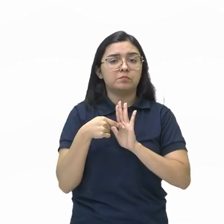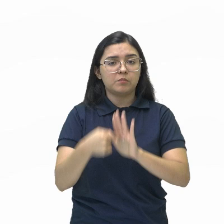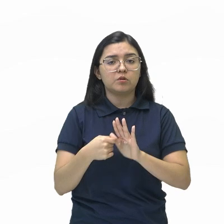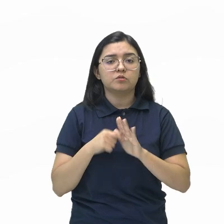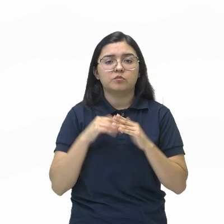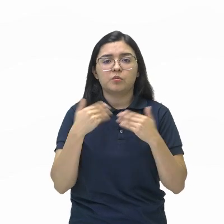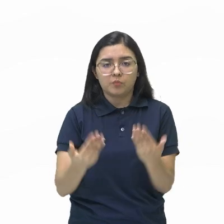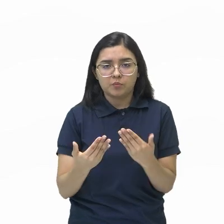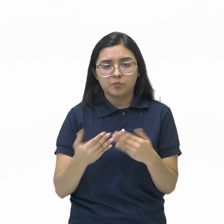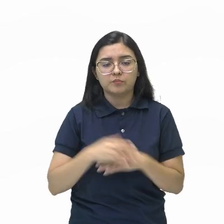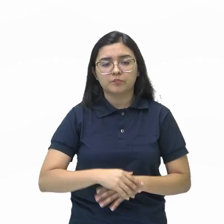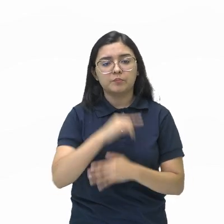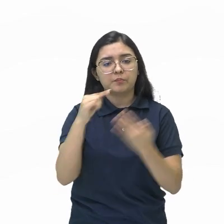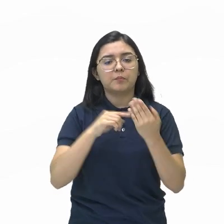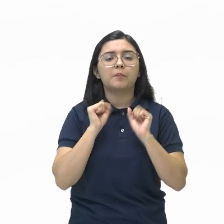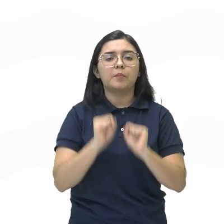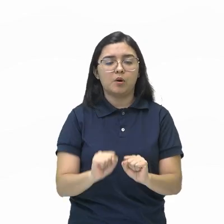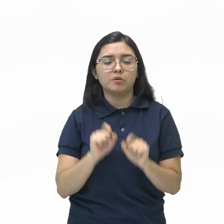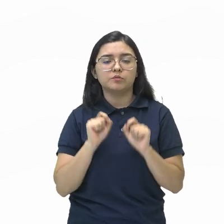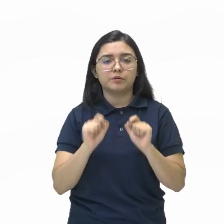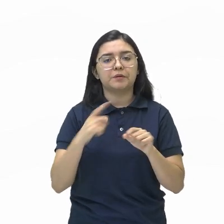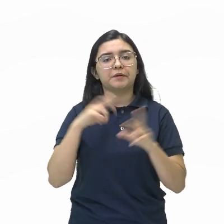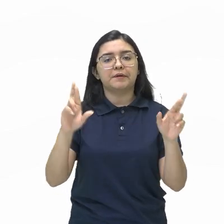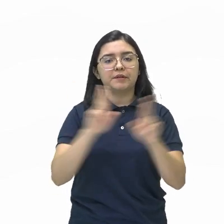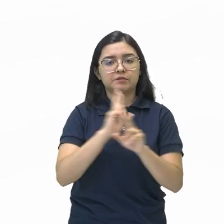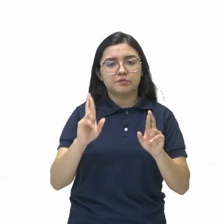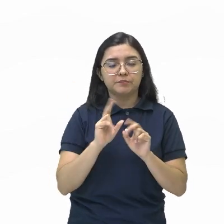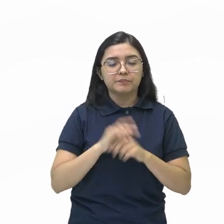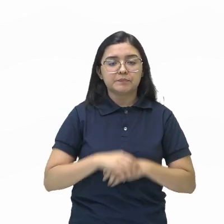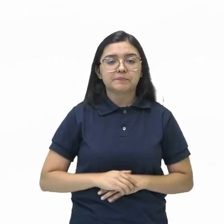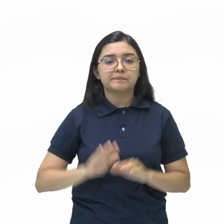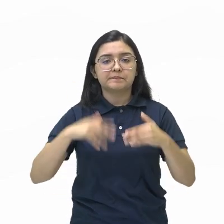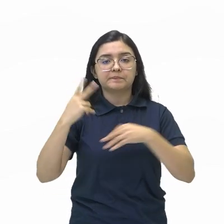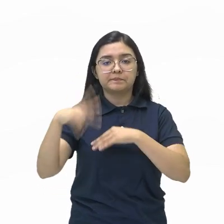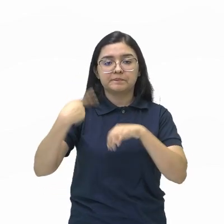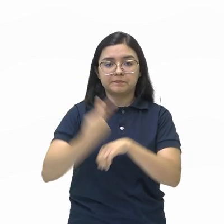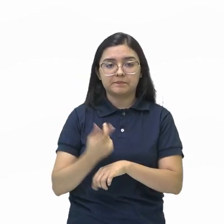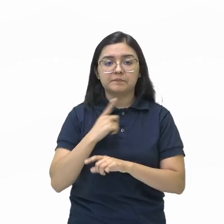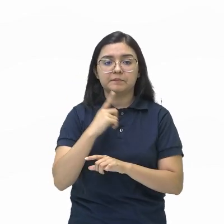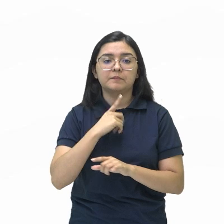Esses questionamentos todos que podem ser feitos em relação a isso. Depois,